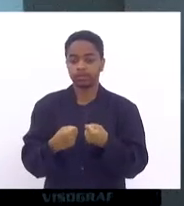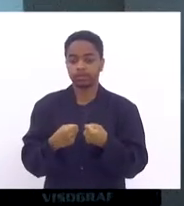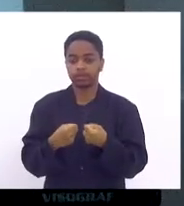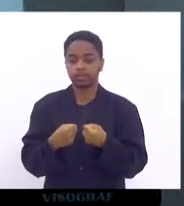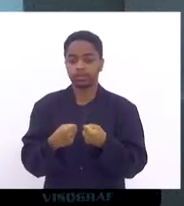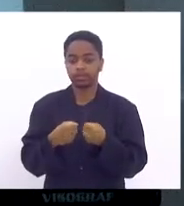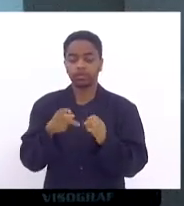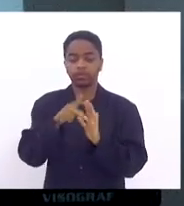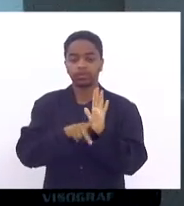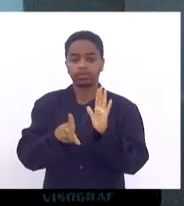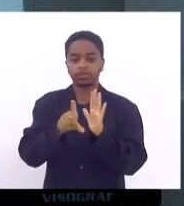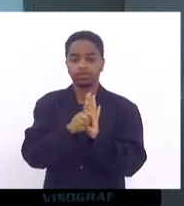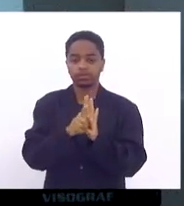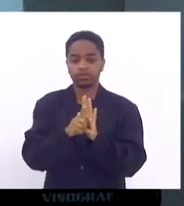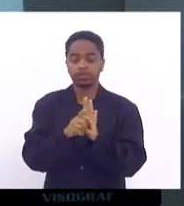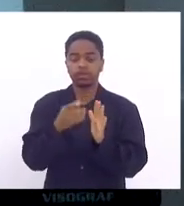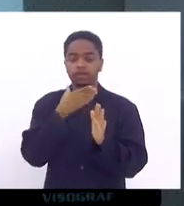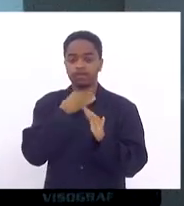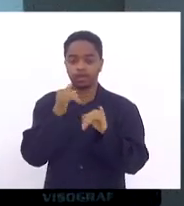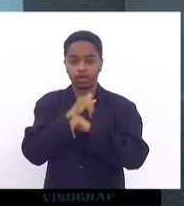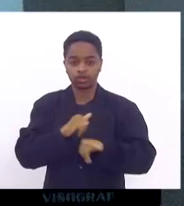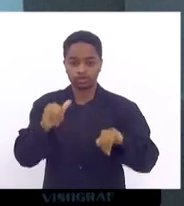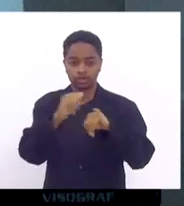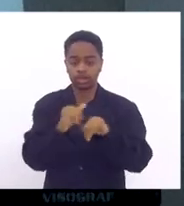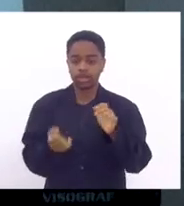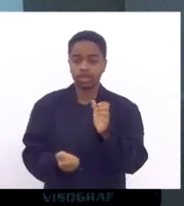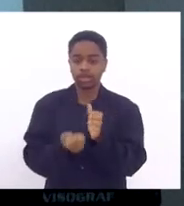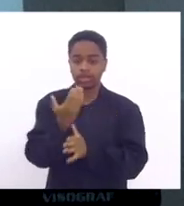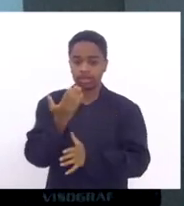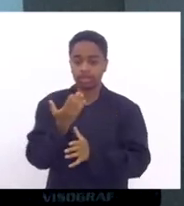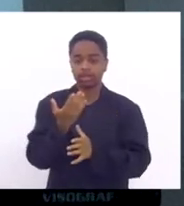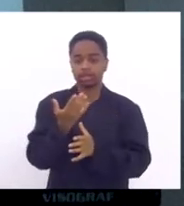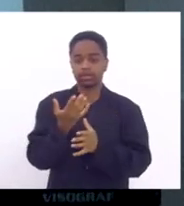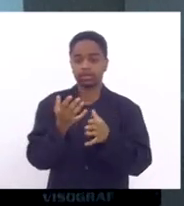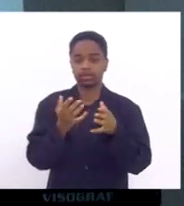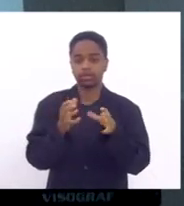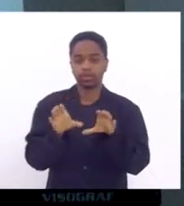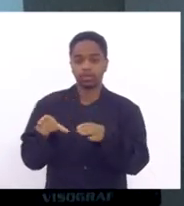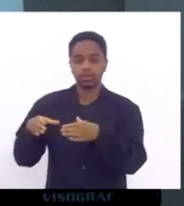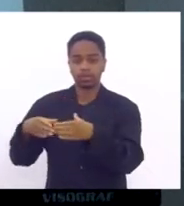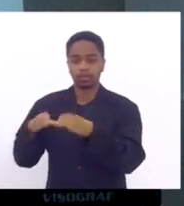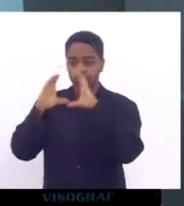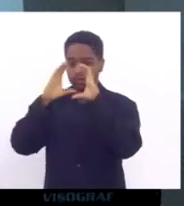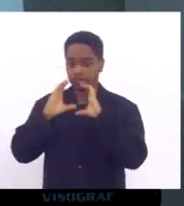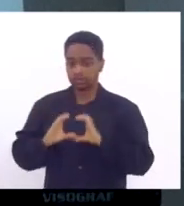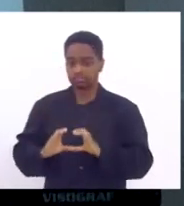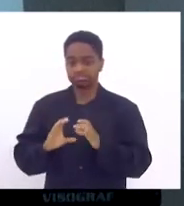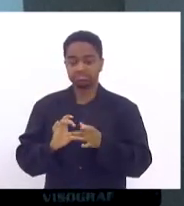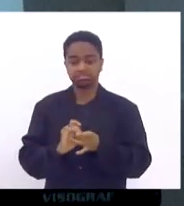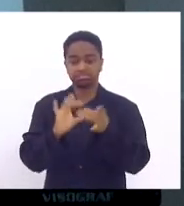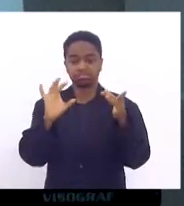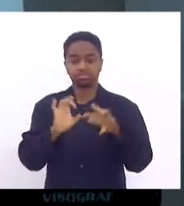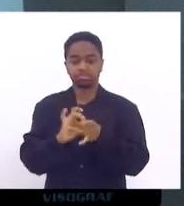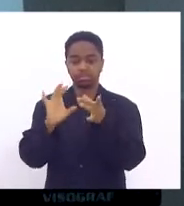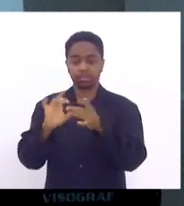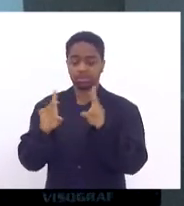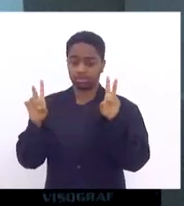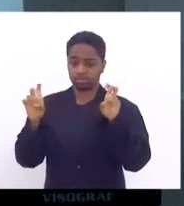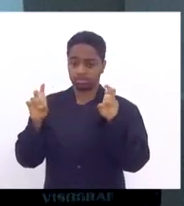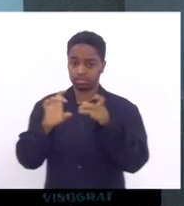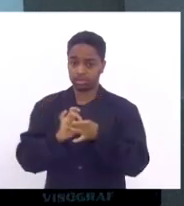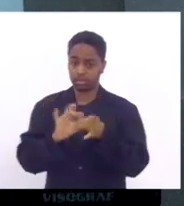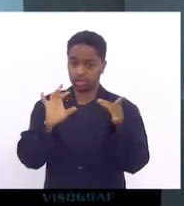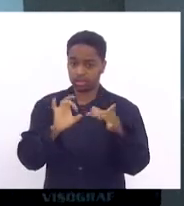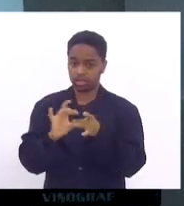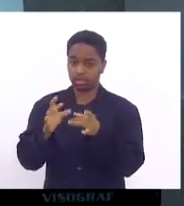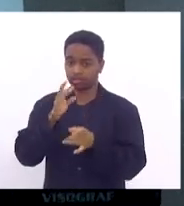P das fake News estaria criando uma espécie de super cidadãos né cidadãos com passe livre né com muitas aspas aqui